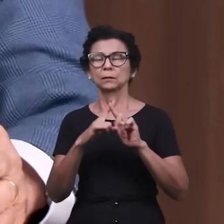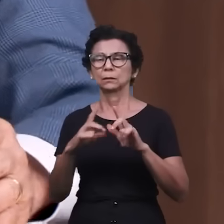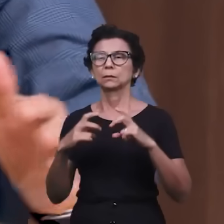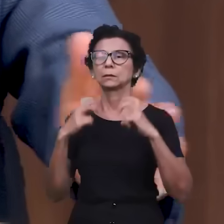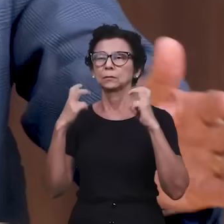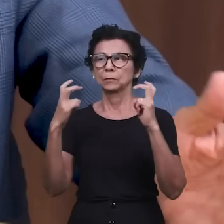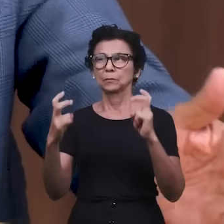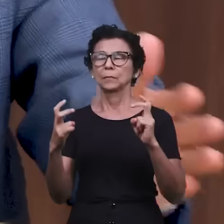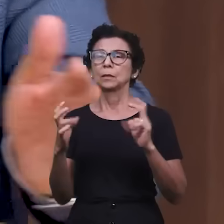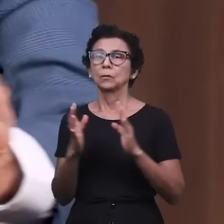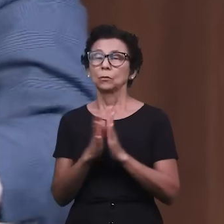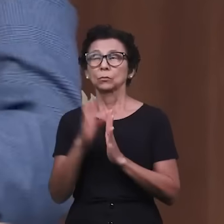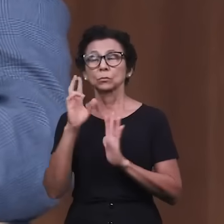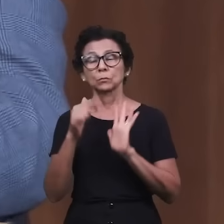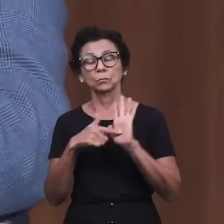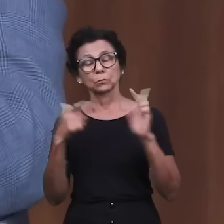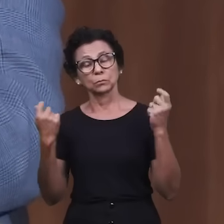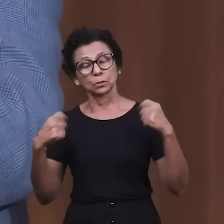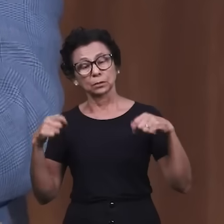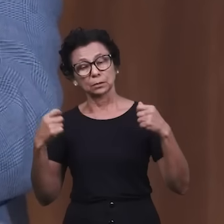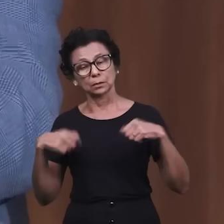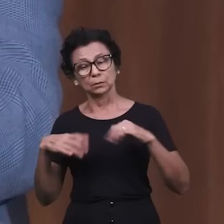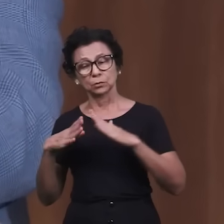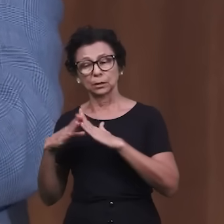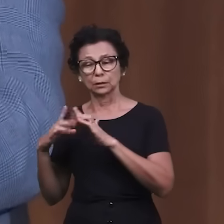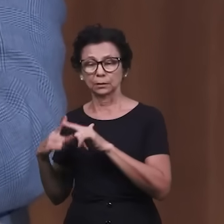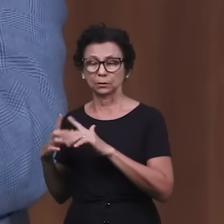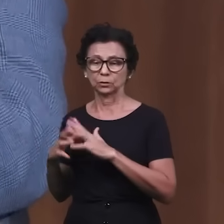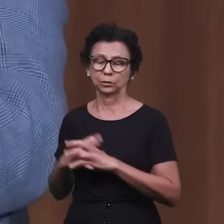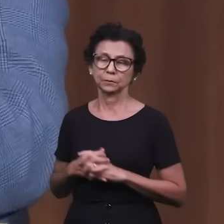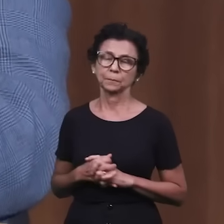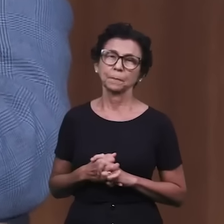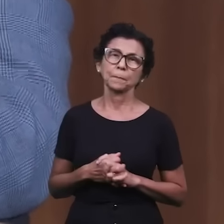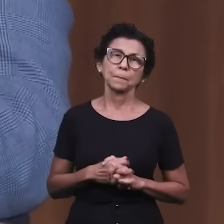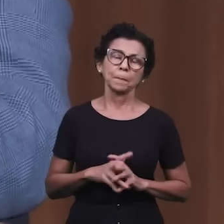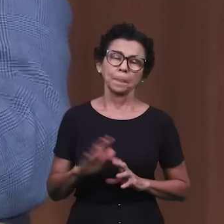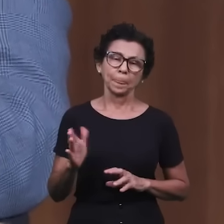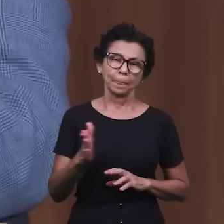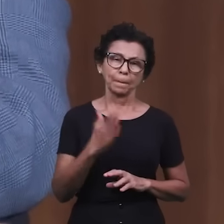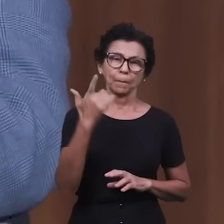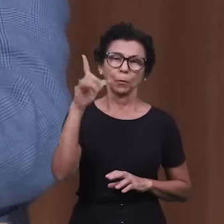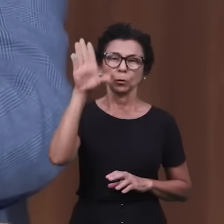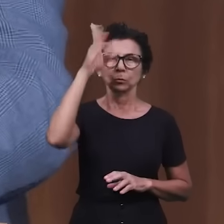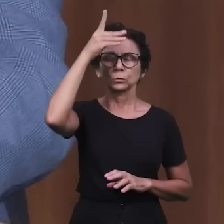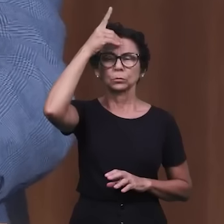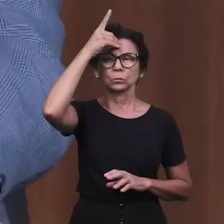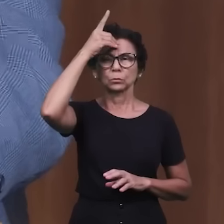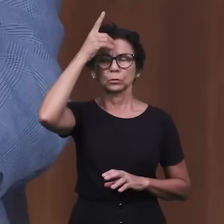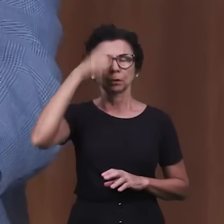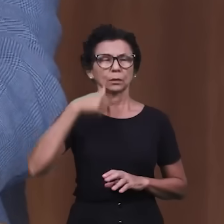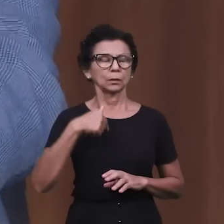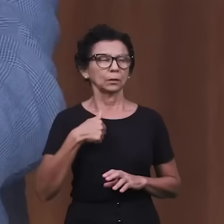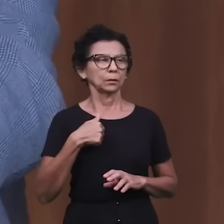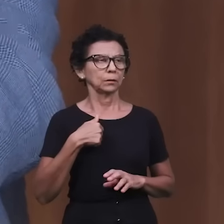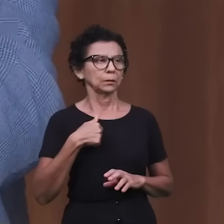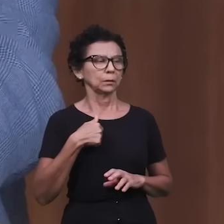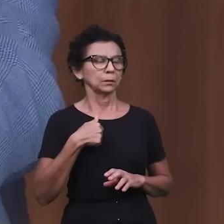para a igreja. O senhor está mostrando uma necessidade da igreja e passou para outro dono. Aí eu falei, peraí.